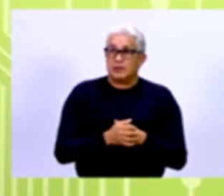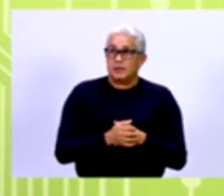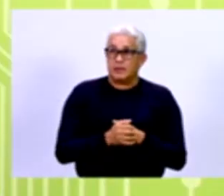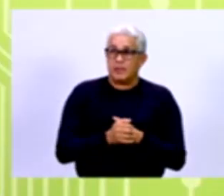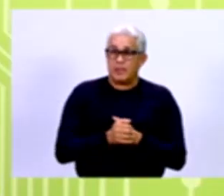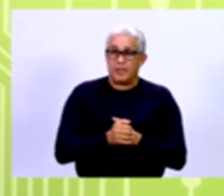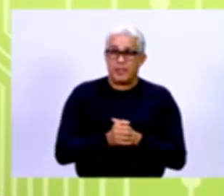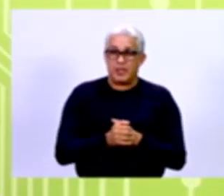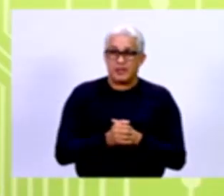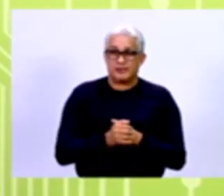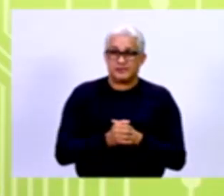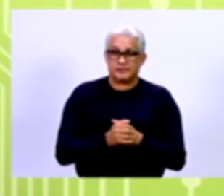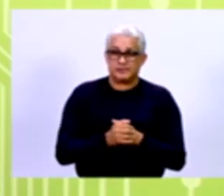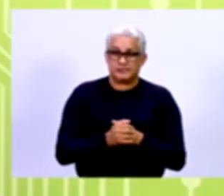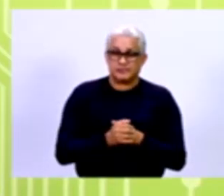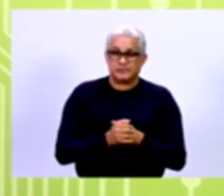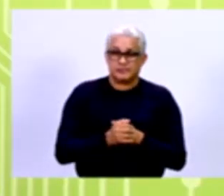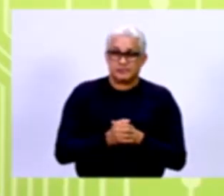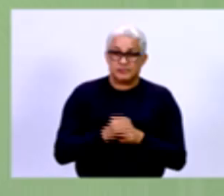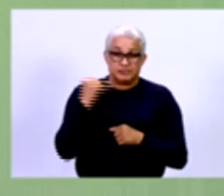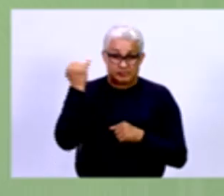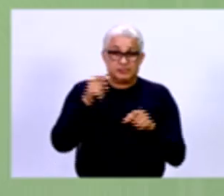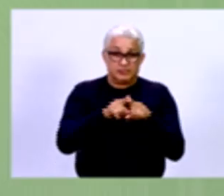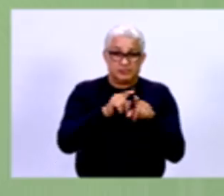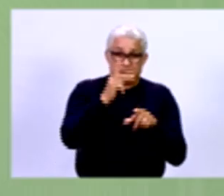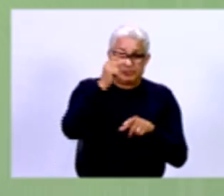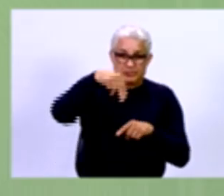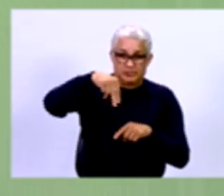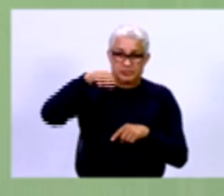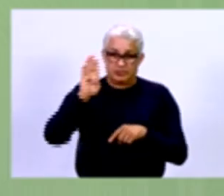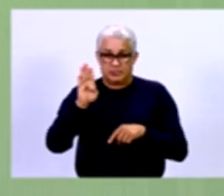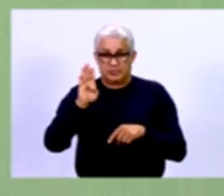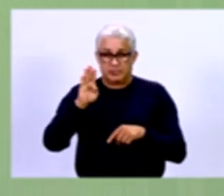agregado macroeconômico tão importante quanto o PIB, que é o PNB.